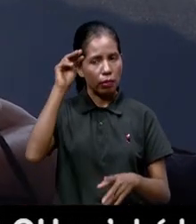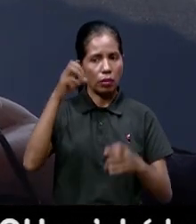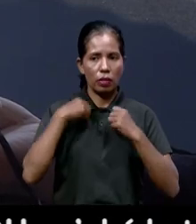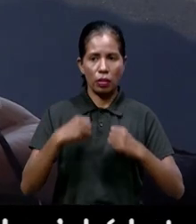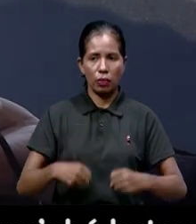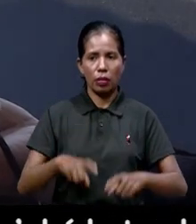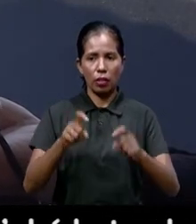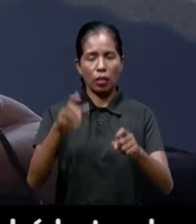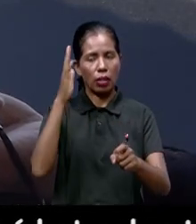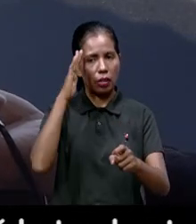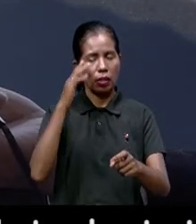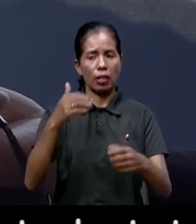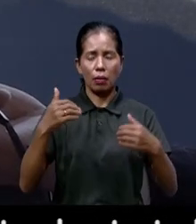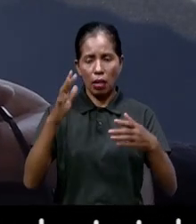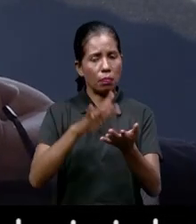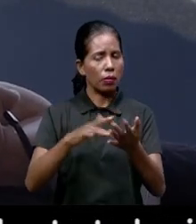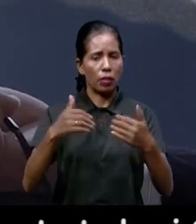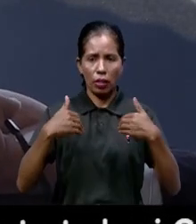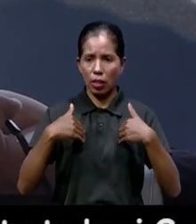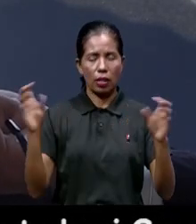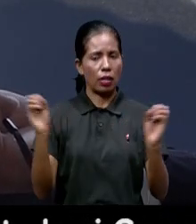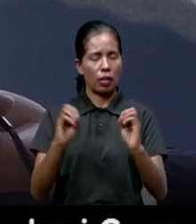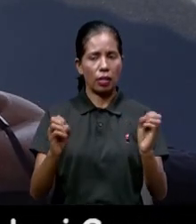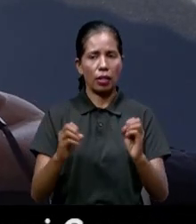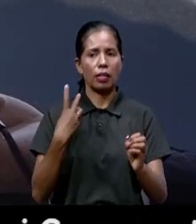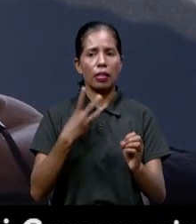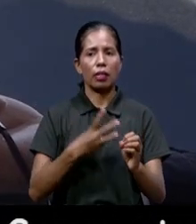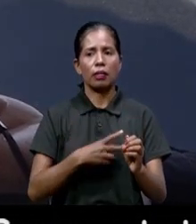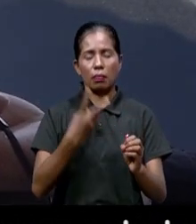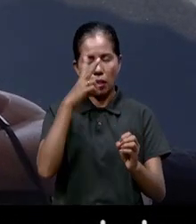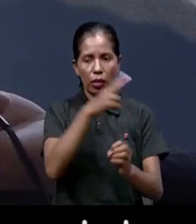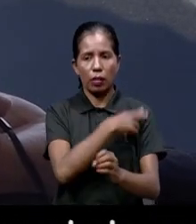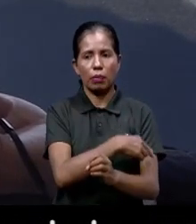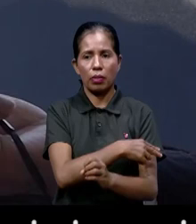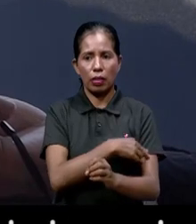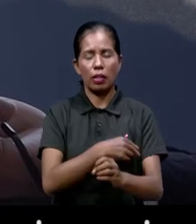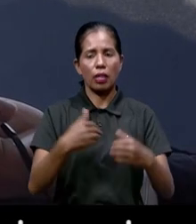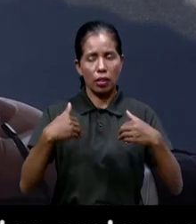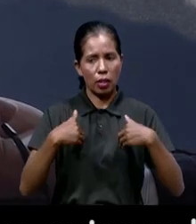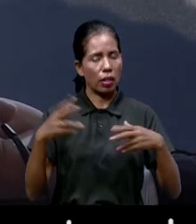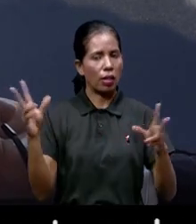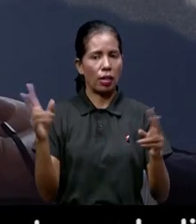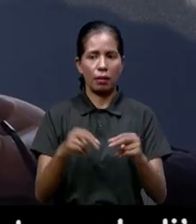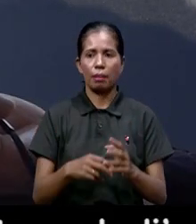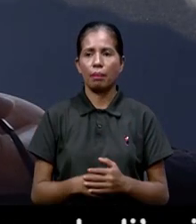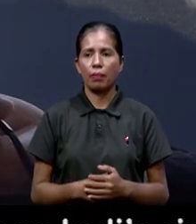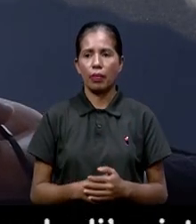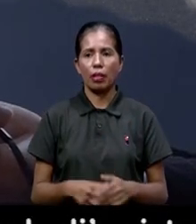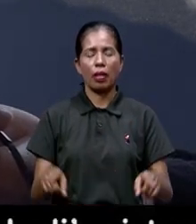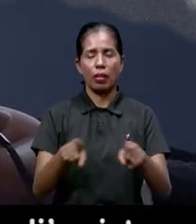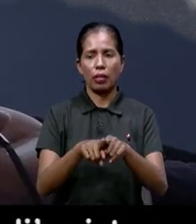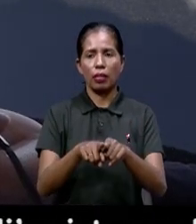neting atene. Atau aimoruk atau iya lah iya, ni mak tinggi form ekipe ida tu bela kontrol hospital. Aimoruk iya kelai. Ya hanya